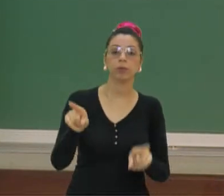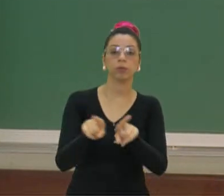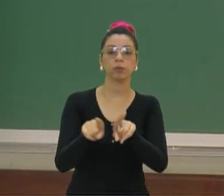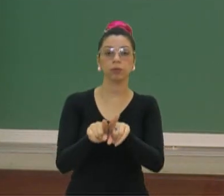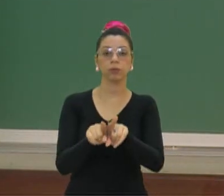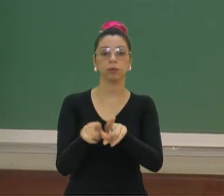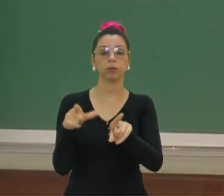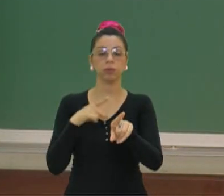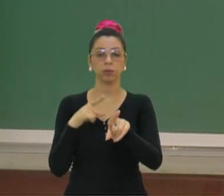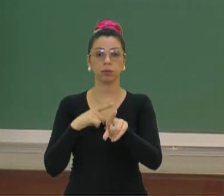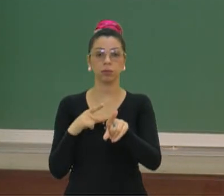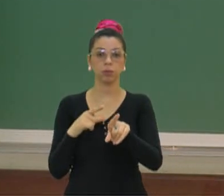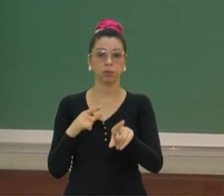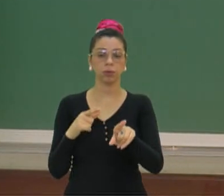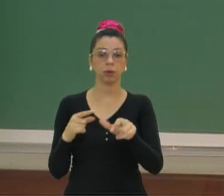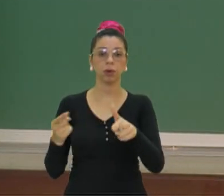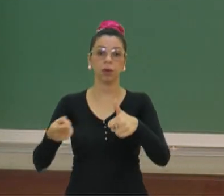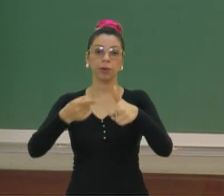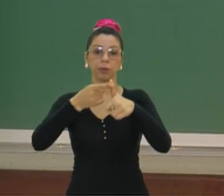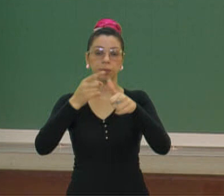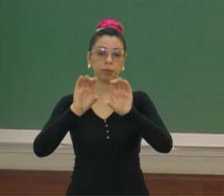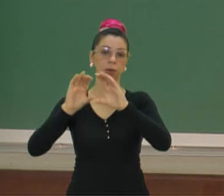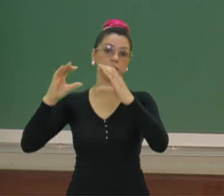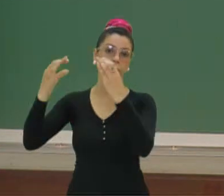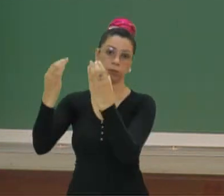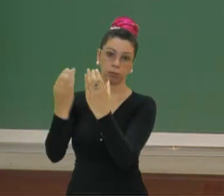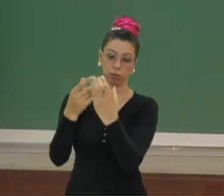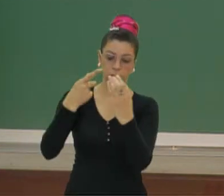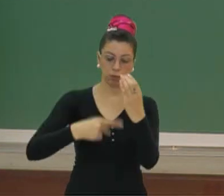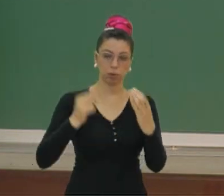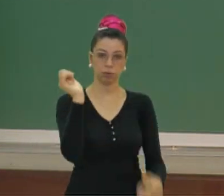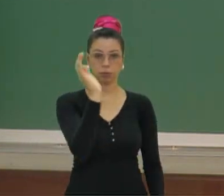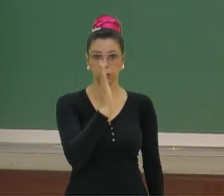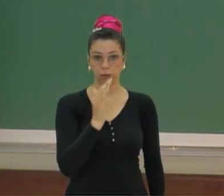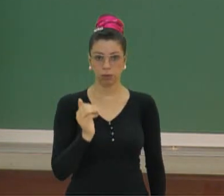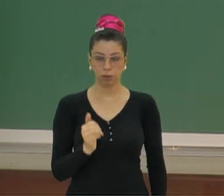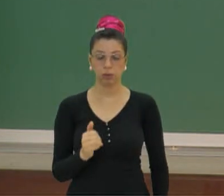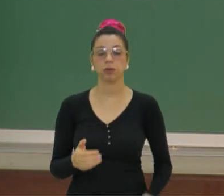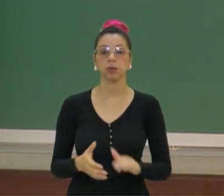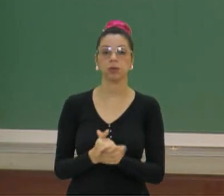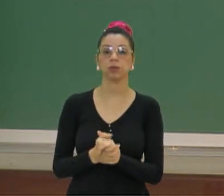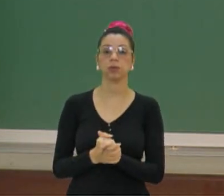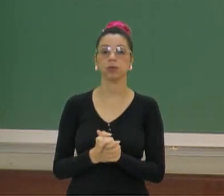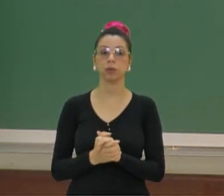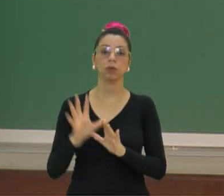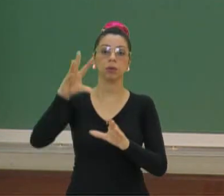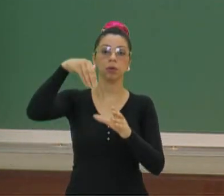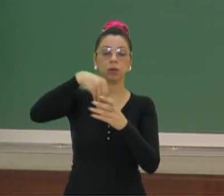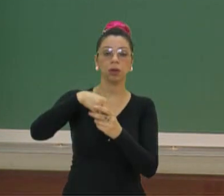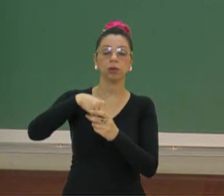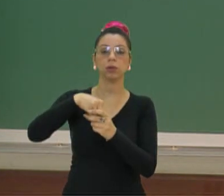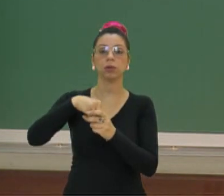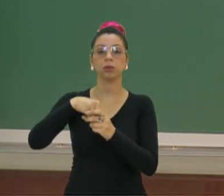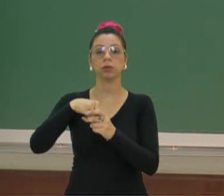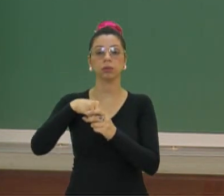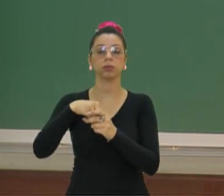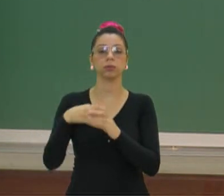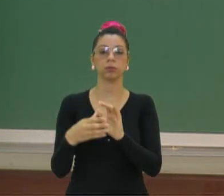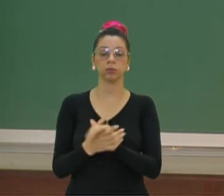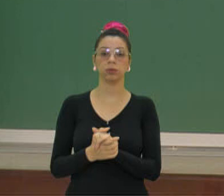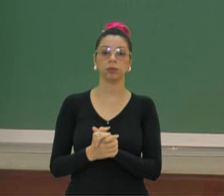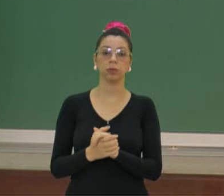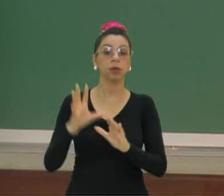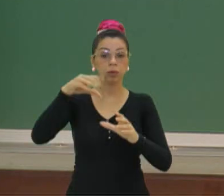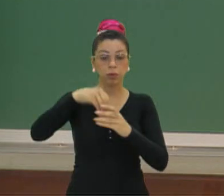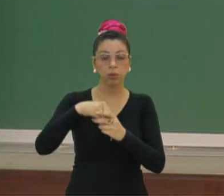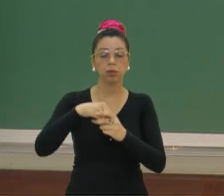uma primeira Conferência Interamericana em 1902, aqui no Brasil, dentro de doutrina Monroe, né? Não está dentro de Guerra Fria. Mas